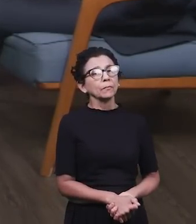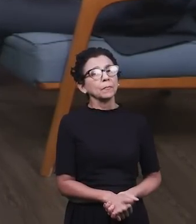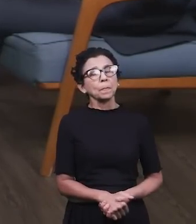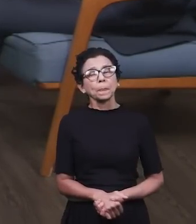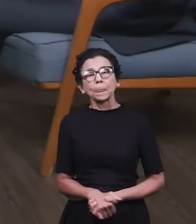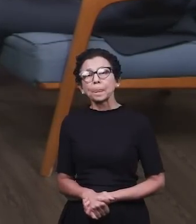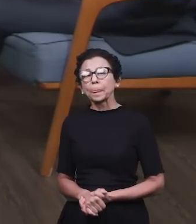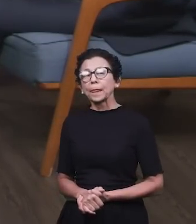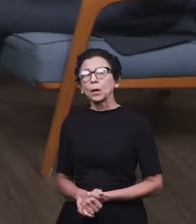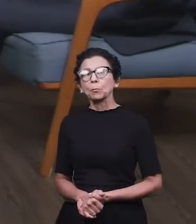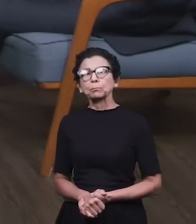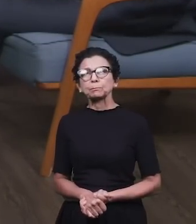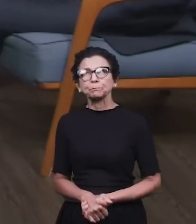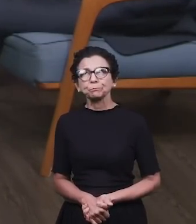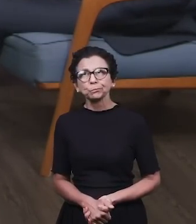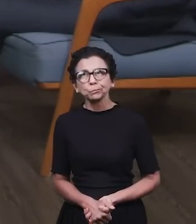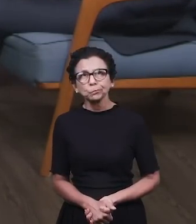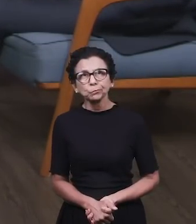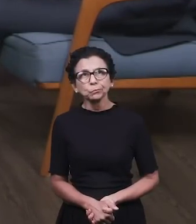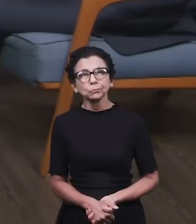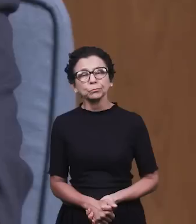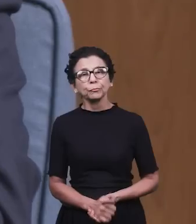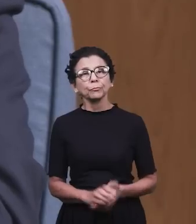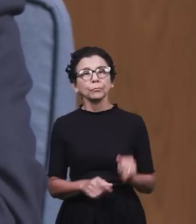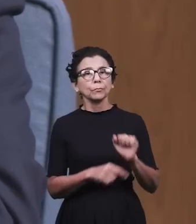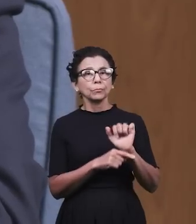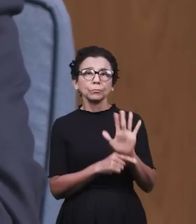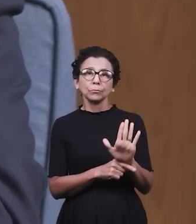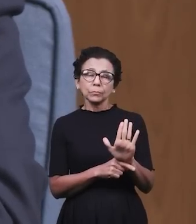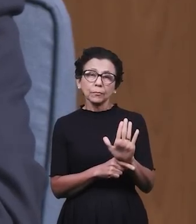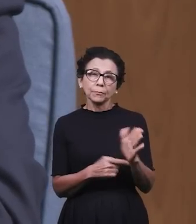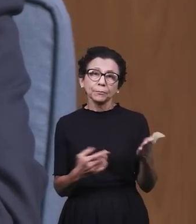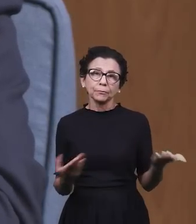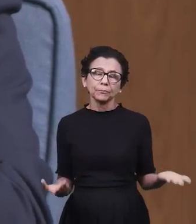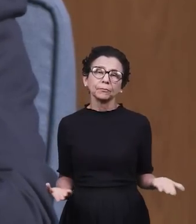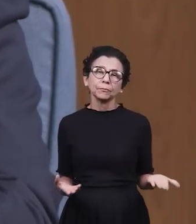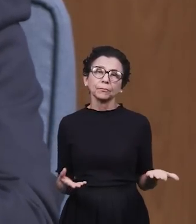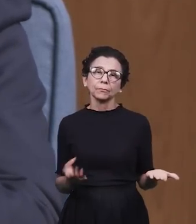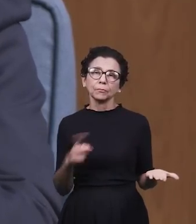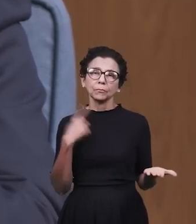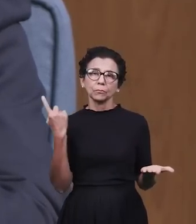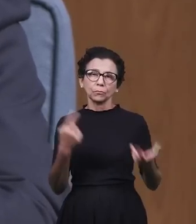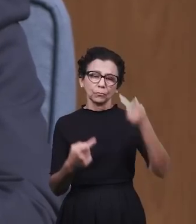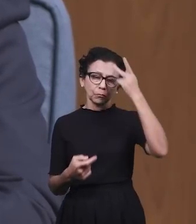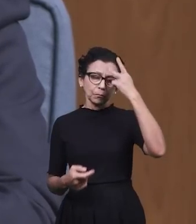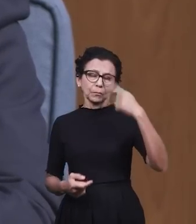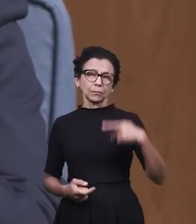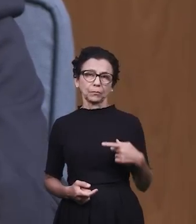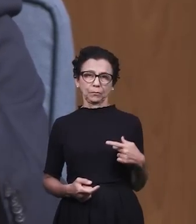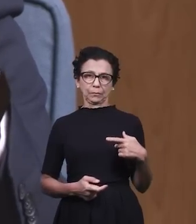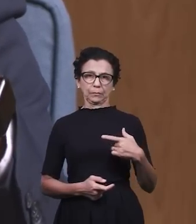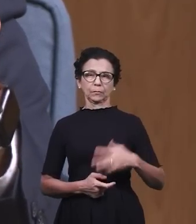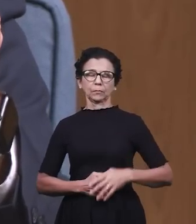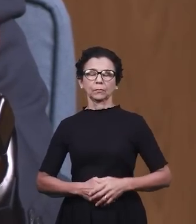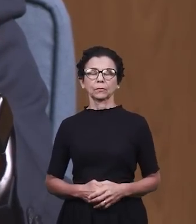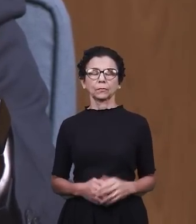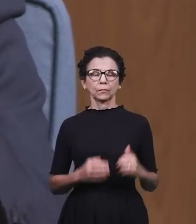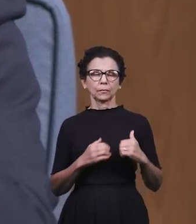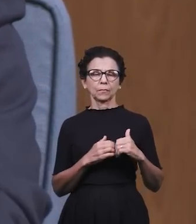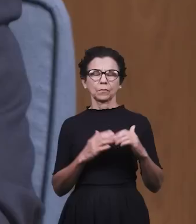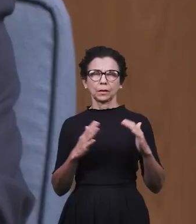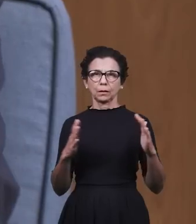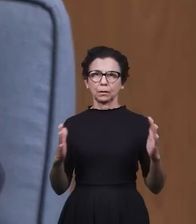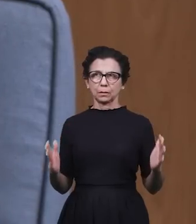homem. Porque quando nós nos permitimos ser